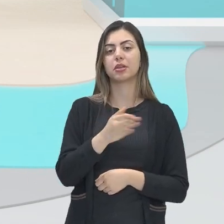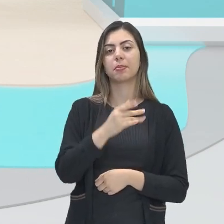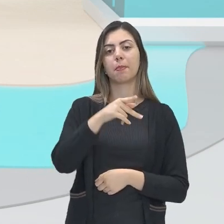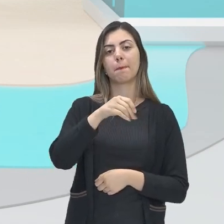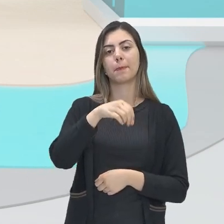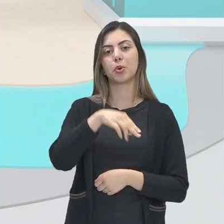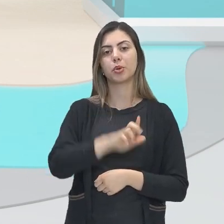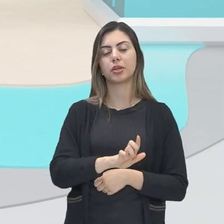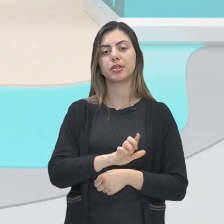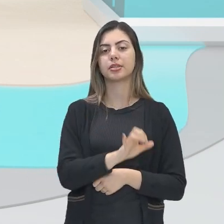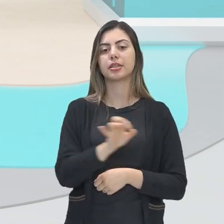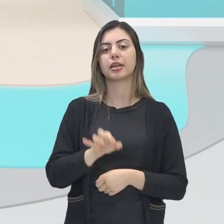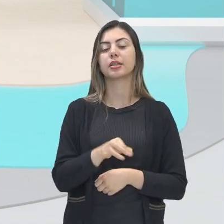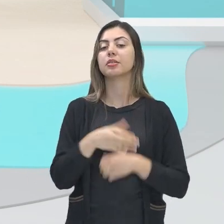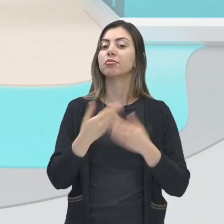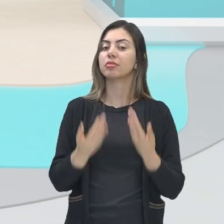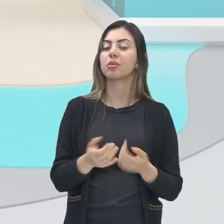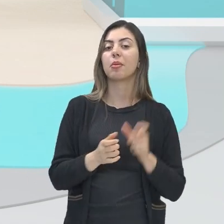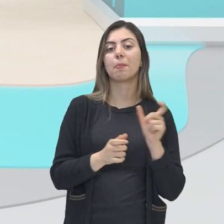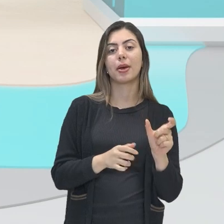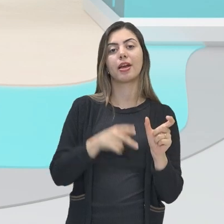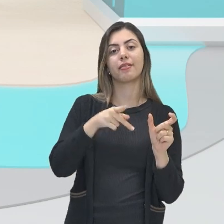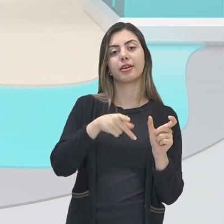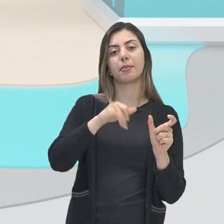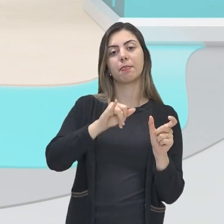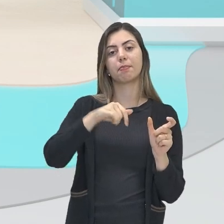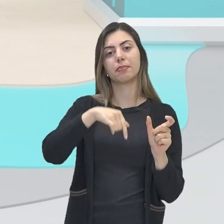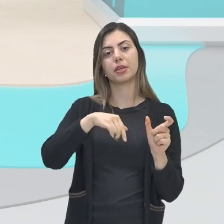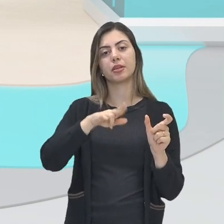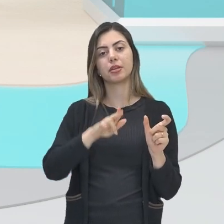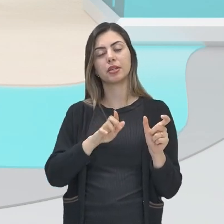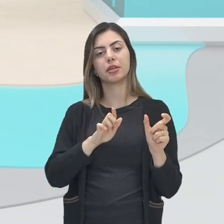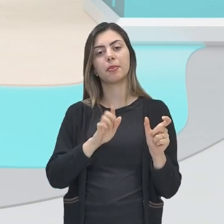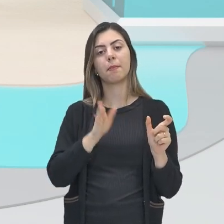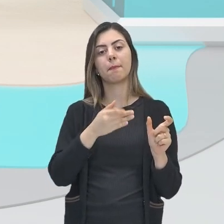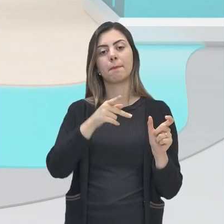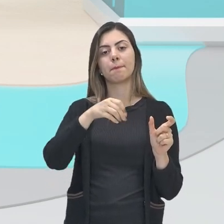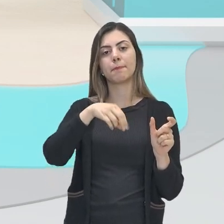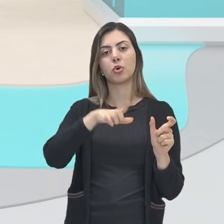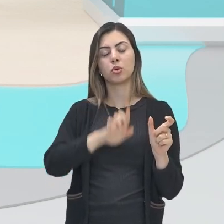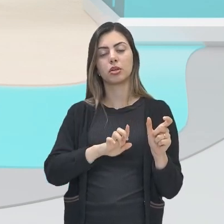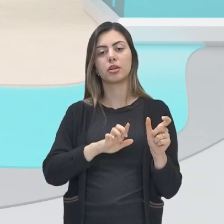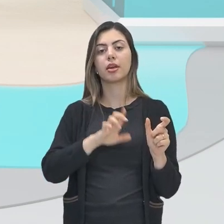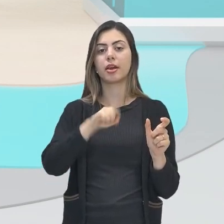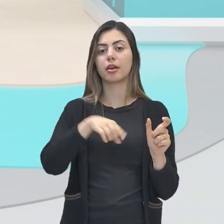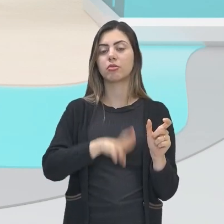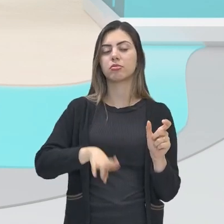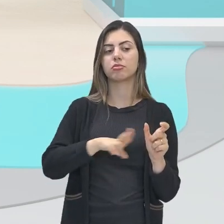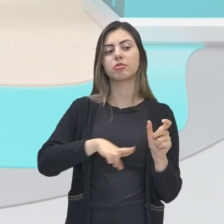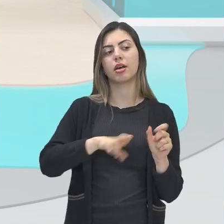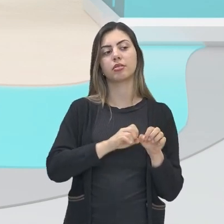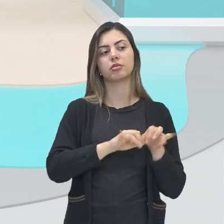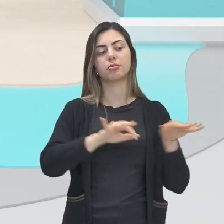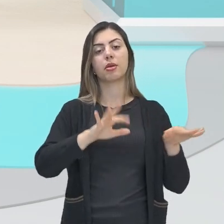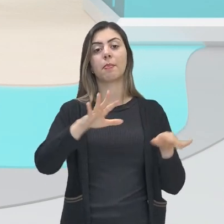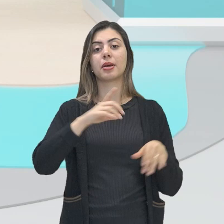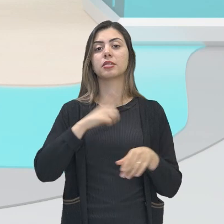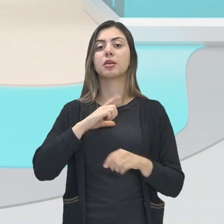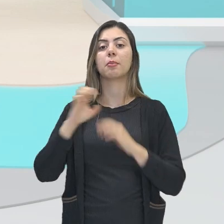Certo? Então, a partir daí, o nome ping-pong foi largamente usado até que a empresa inglesa